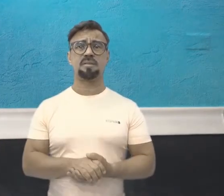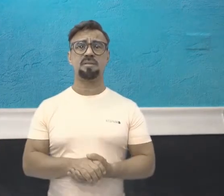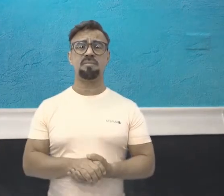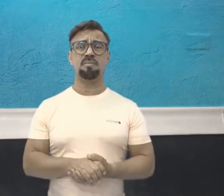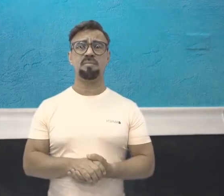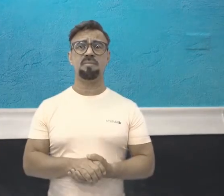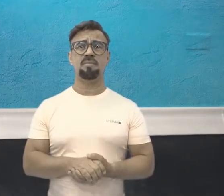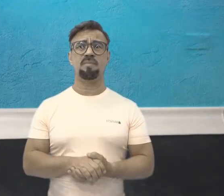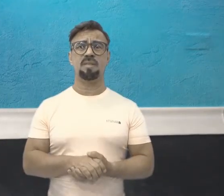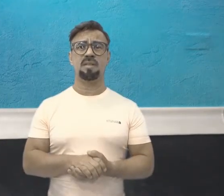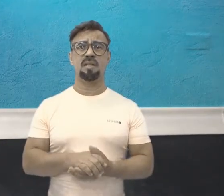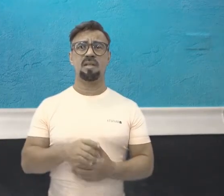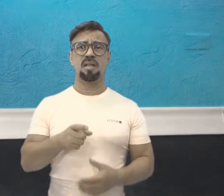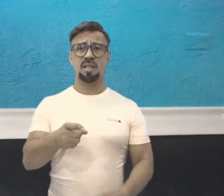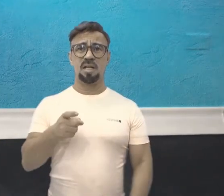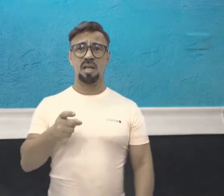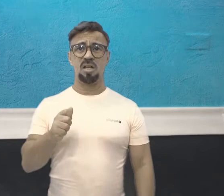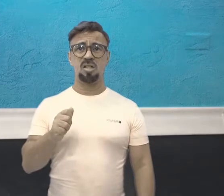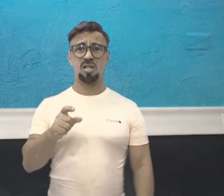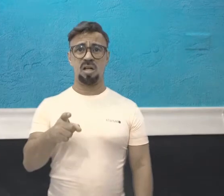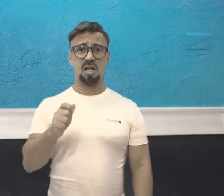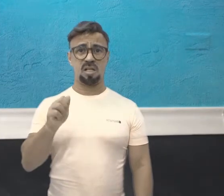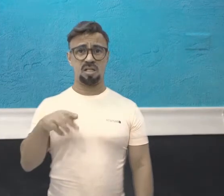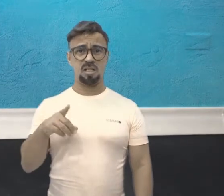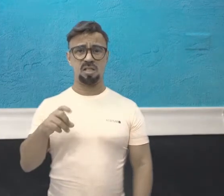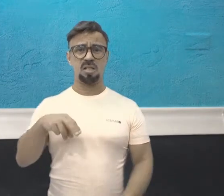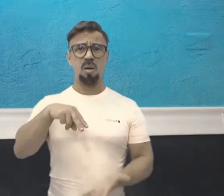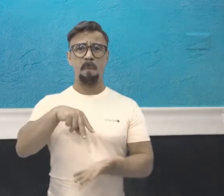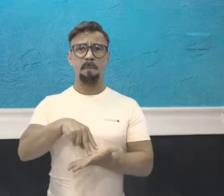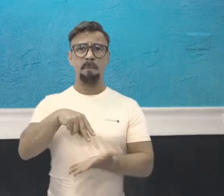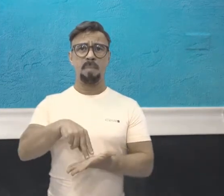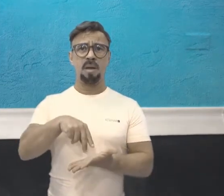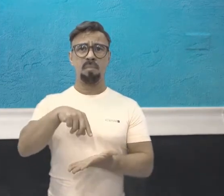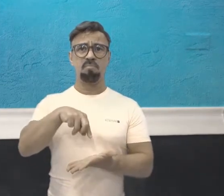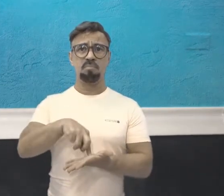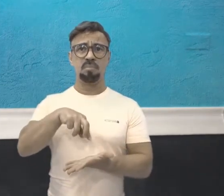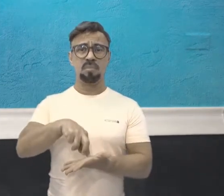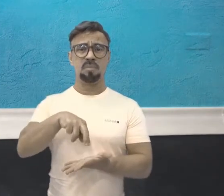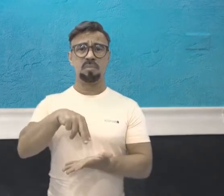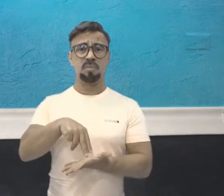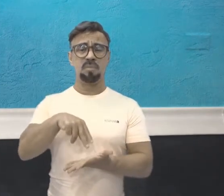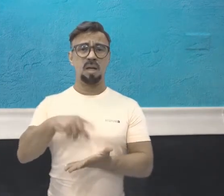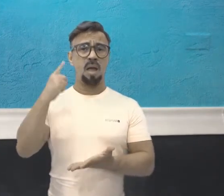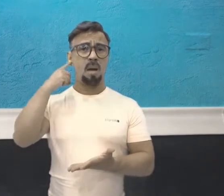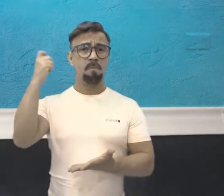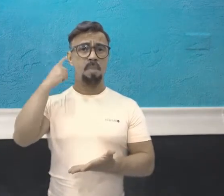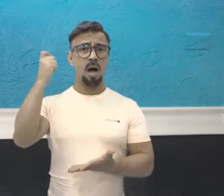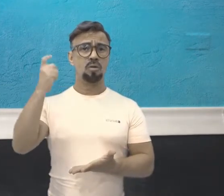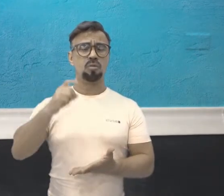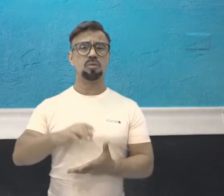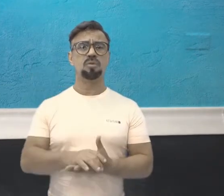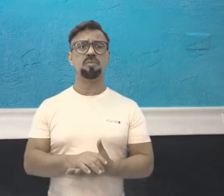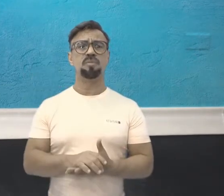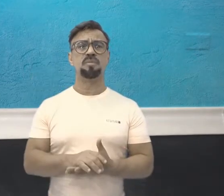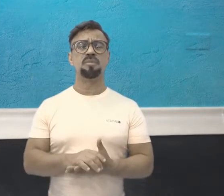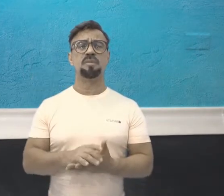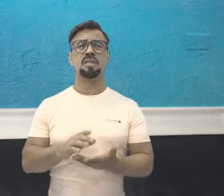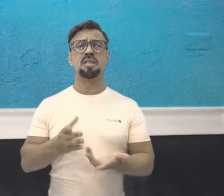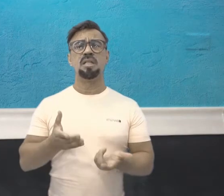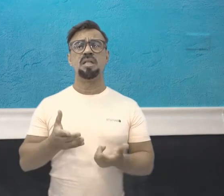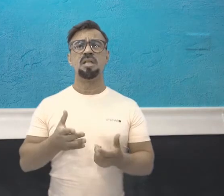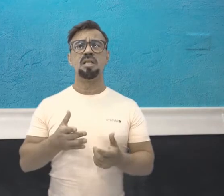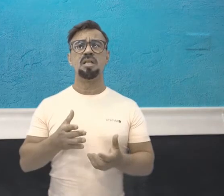perdão tá achando batendo o pé no chão fazendo Esse realmente esse barulho e os instrumentos